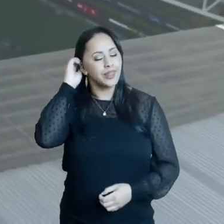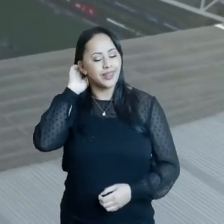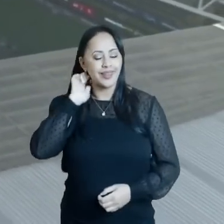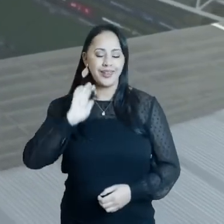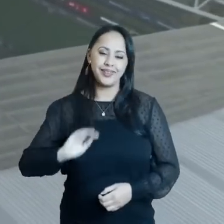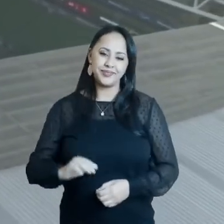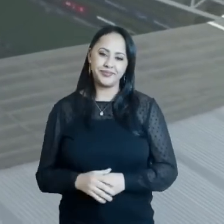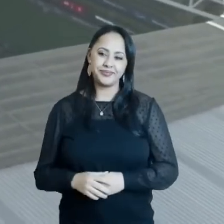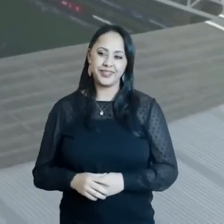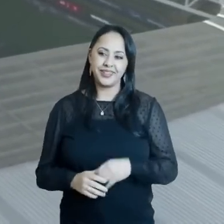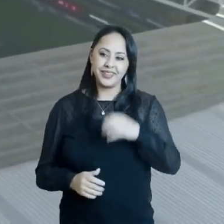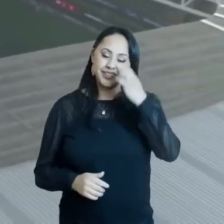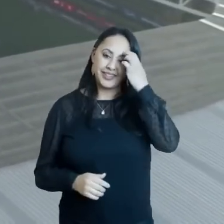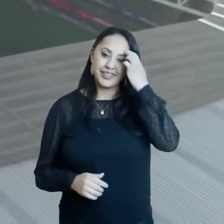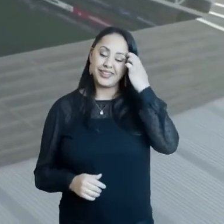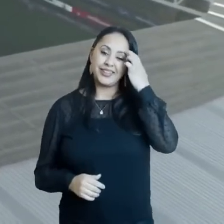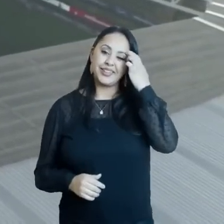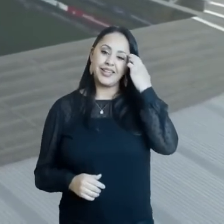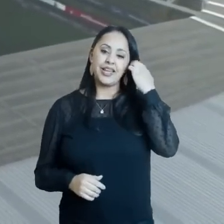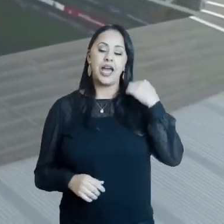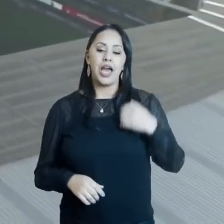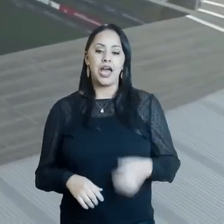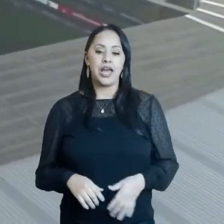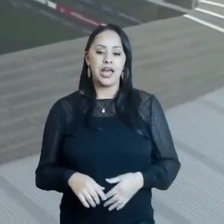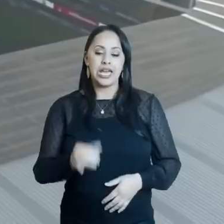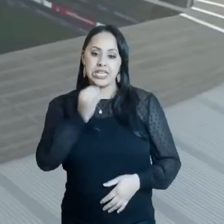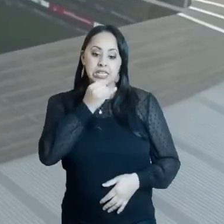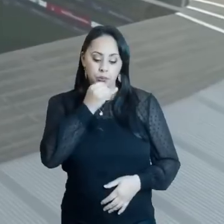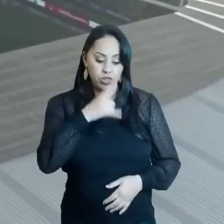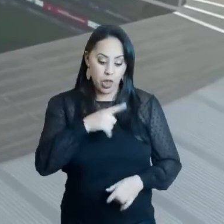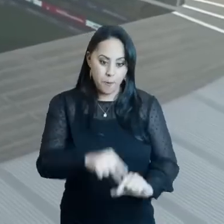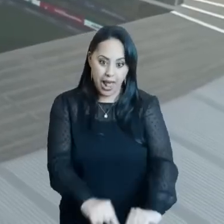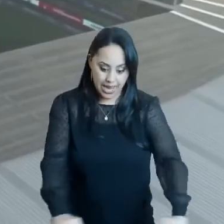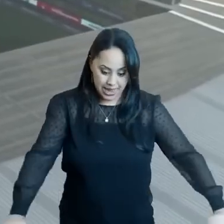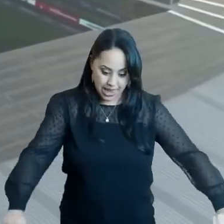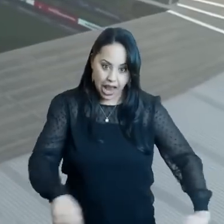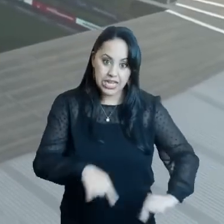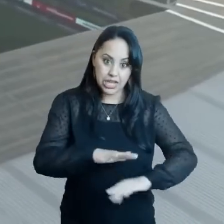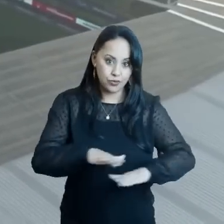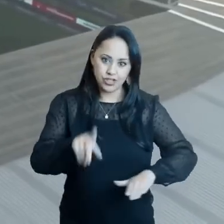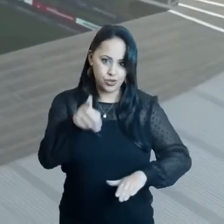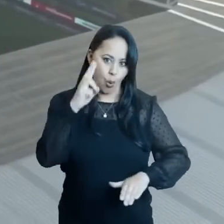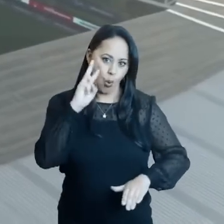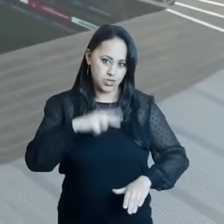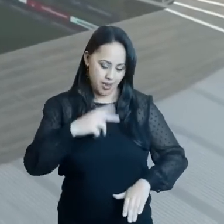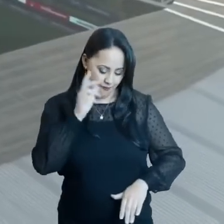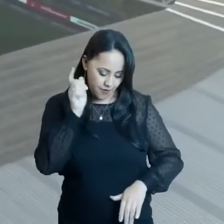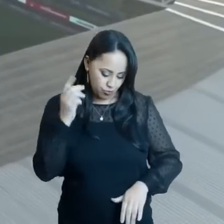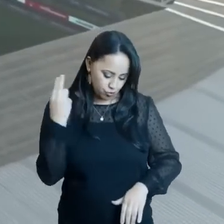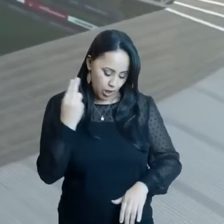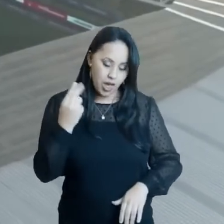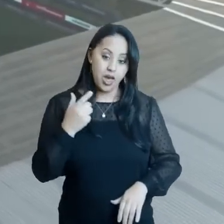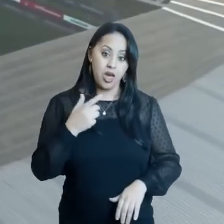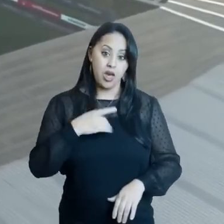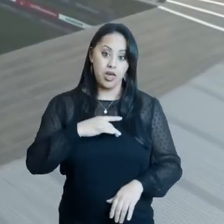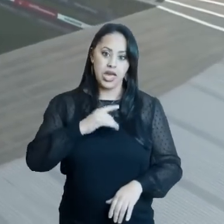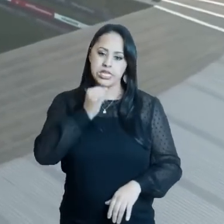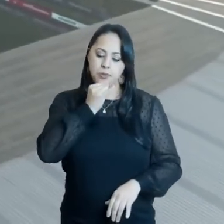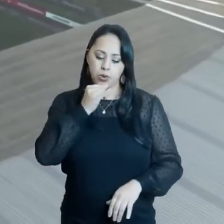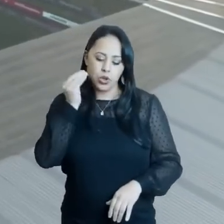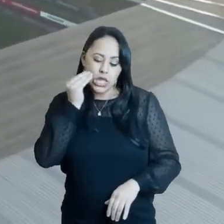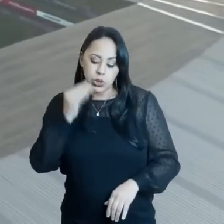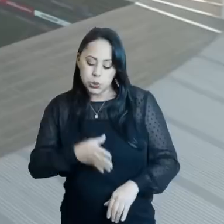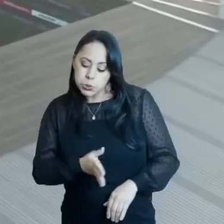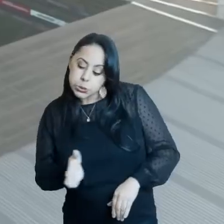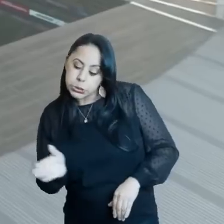quando tem uma linha aqui no chão, aqui não dá para vocês ver, mas eu estou nessa linha aqui, né? Então, essa é a linha que Deus mandou eu andar. Quando eu vou para desviar